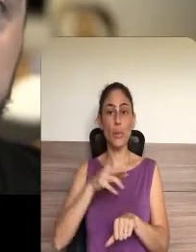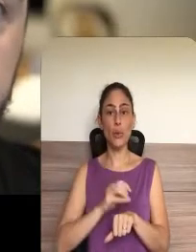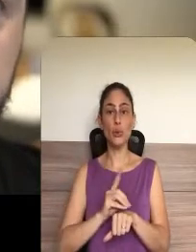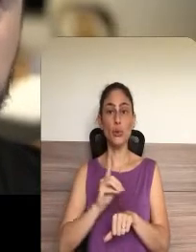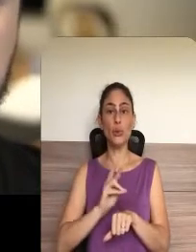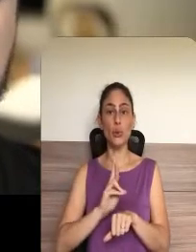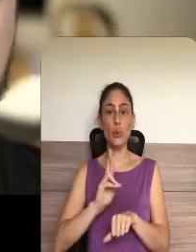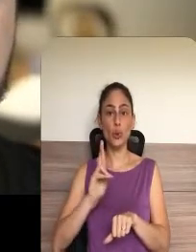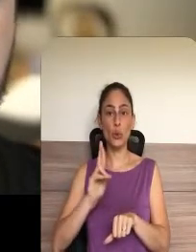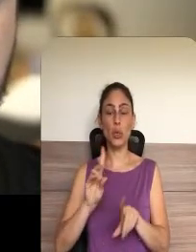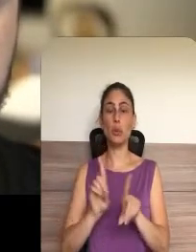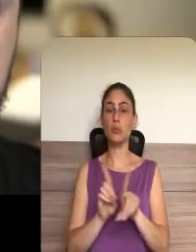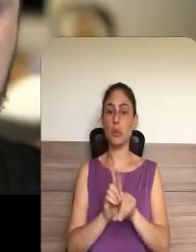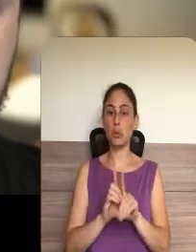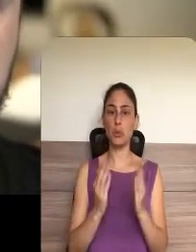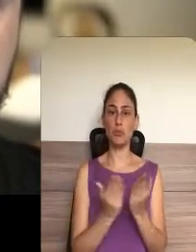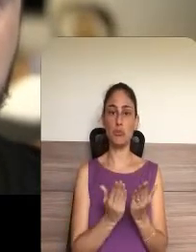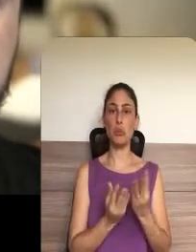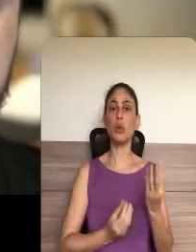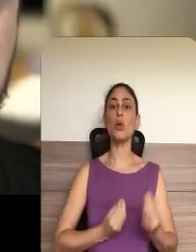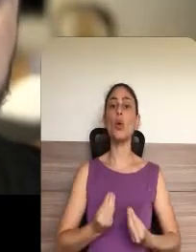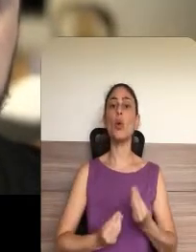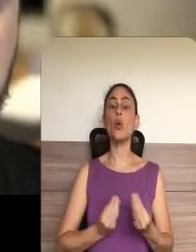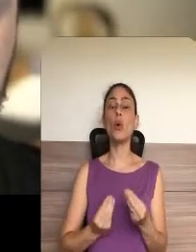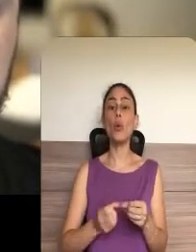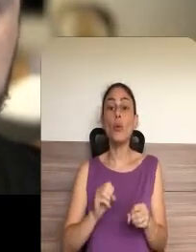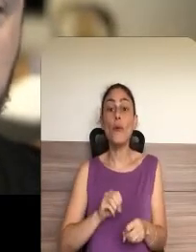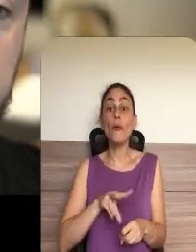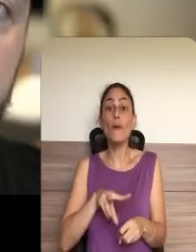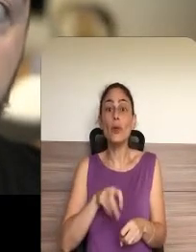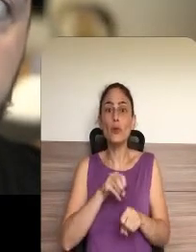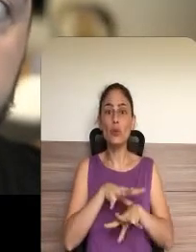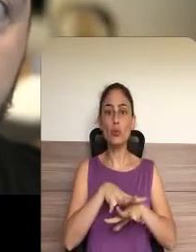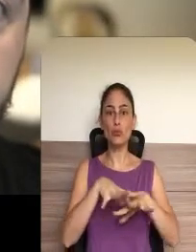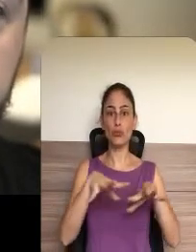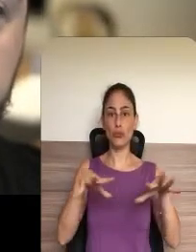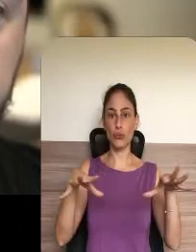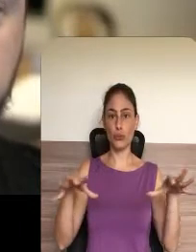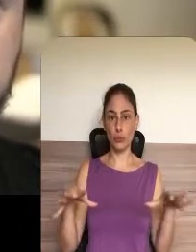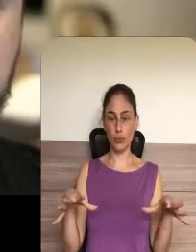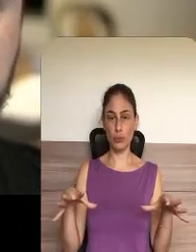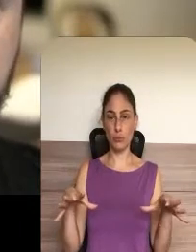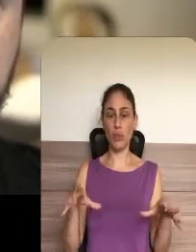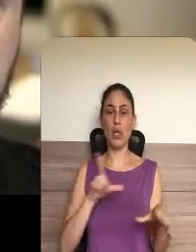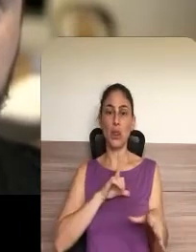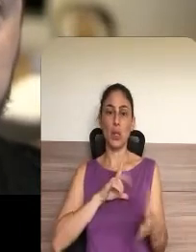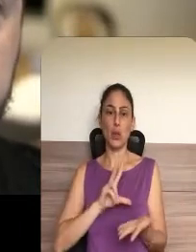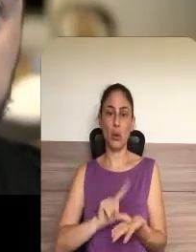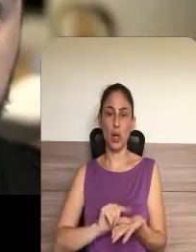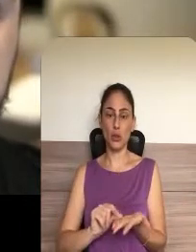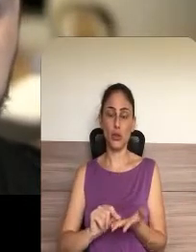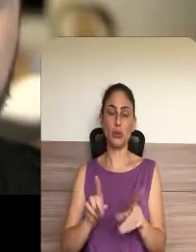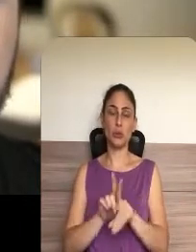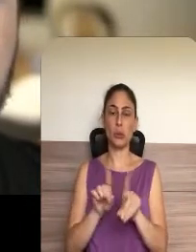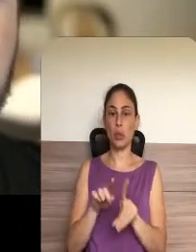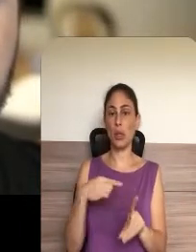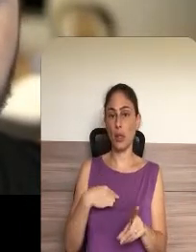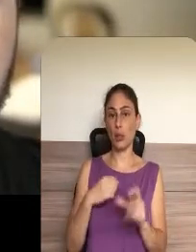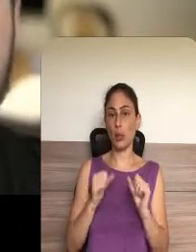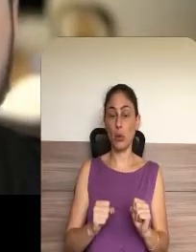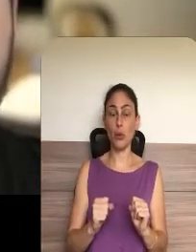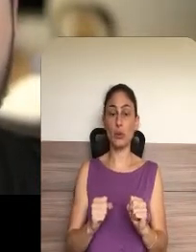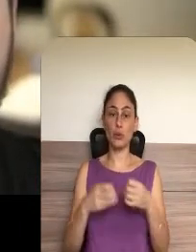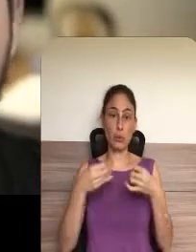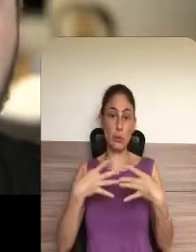quanto em Yale, nos dois lugares estudando como os vírus se espalham. Foi em Yale que eu publiquei um estudo, inclusive falando de como a ebola se espalhava. Essa é